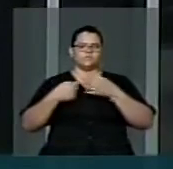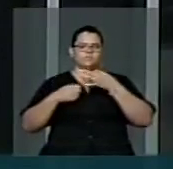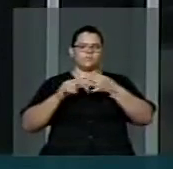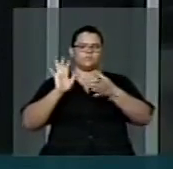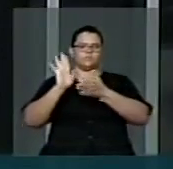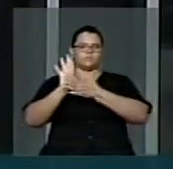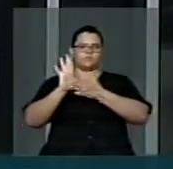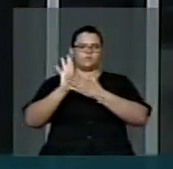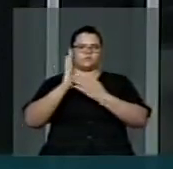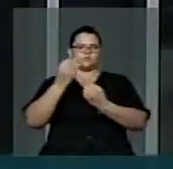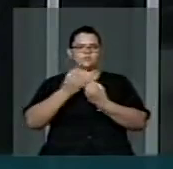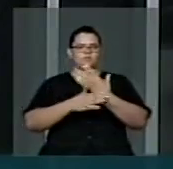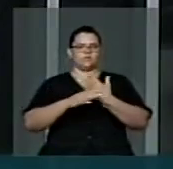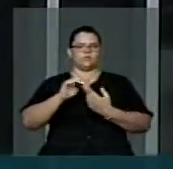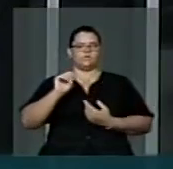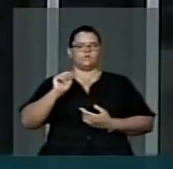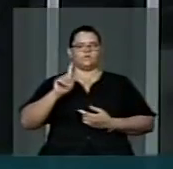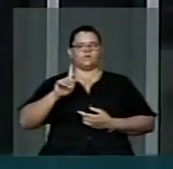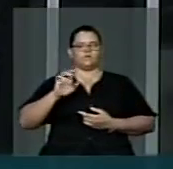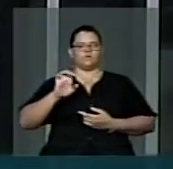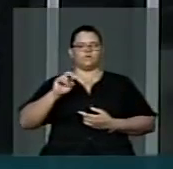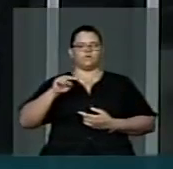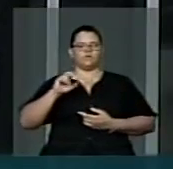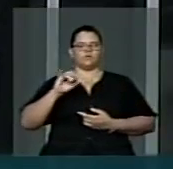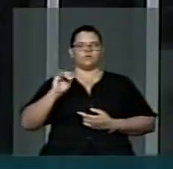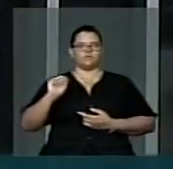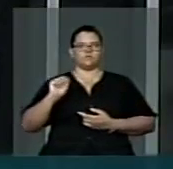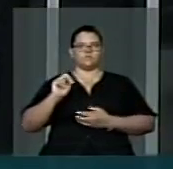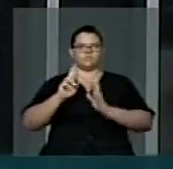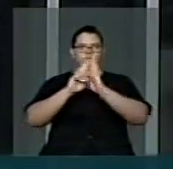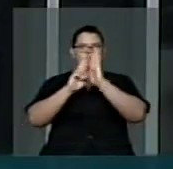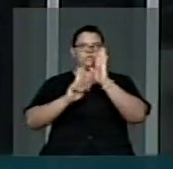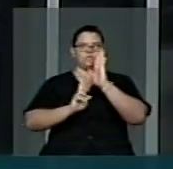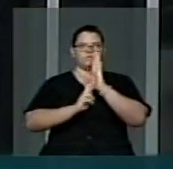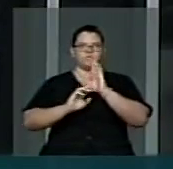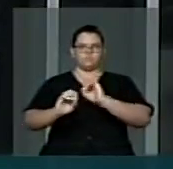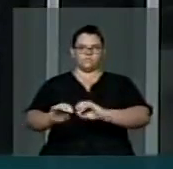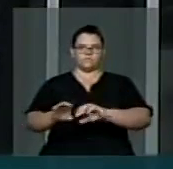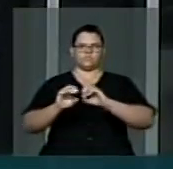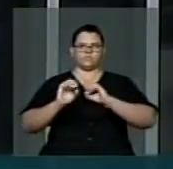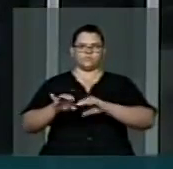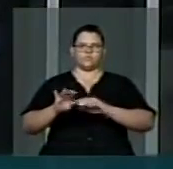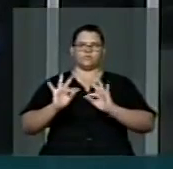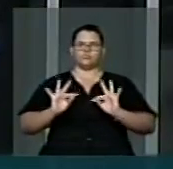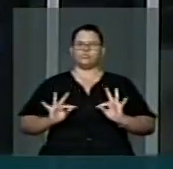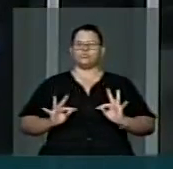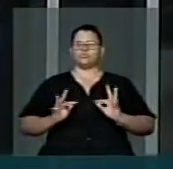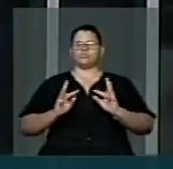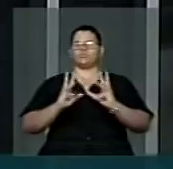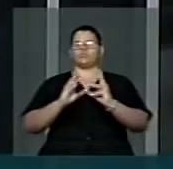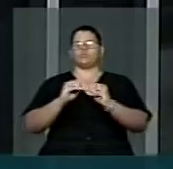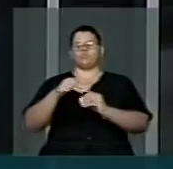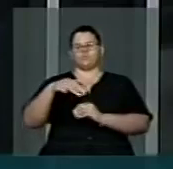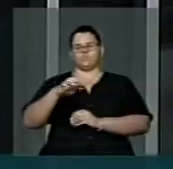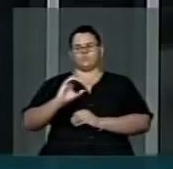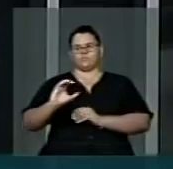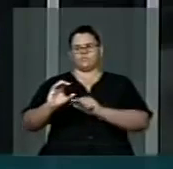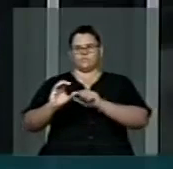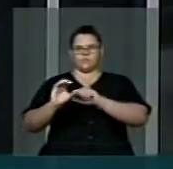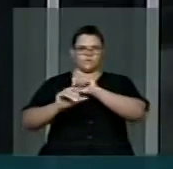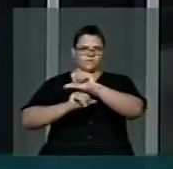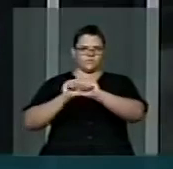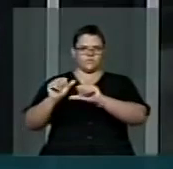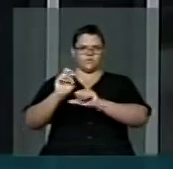agência reguladora para o ensino, seja ela com abrangência sobre todo o universo da educação, seja com foco exclusivo na regulação do